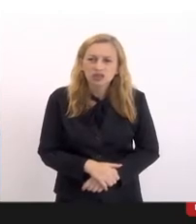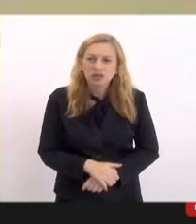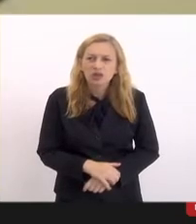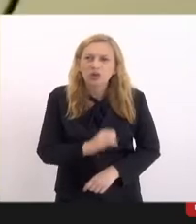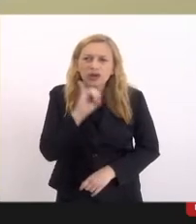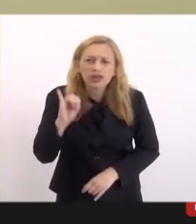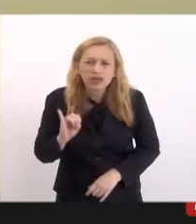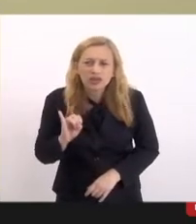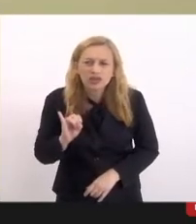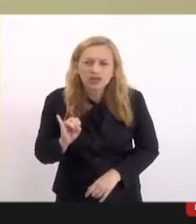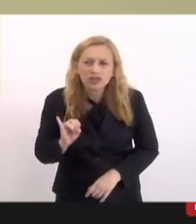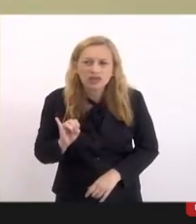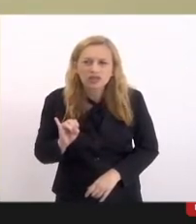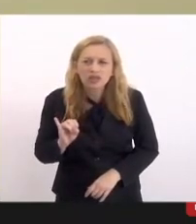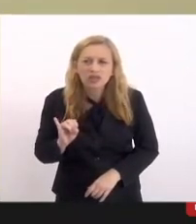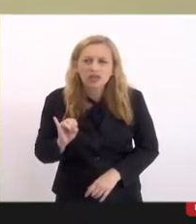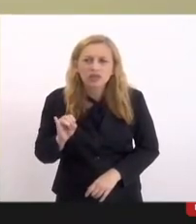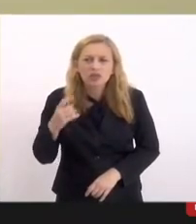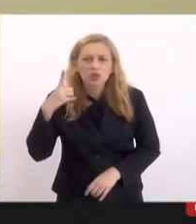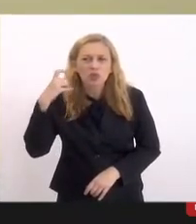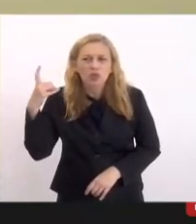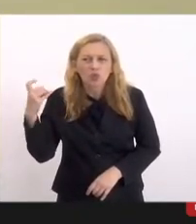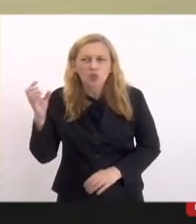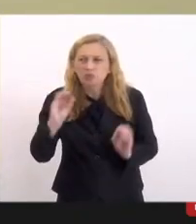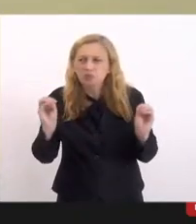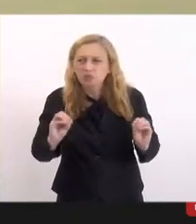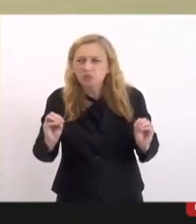Oi, está mudo? Está ouvindo, não?